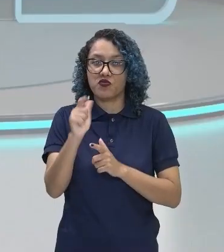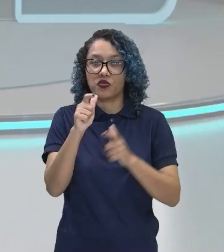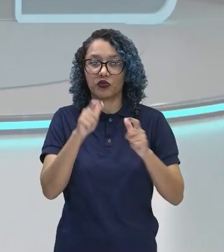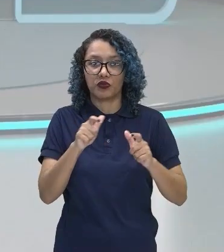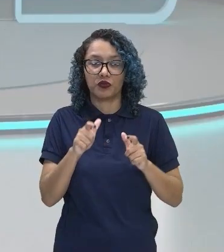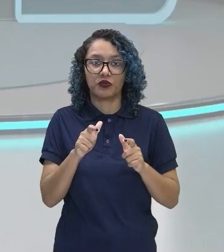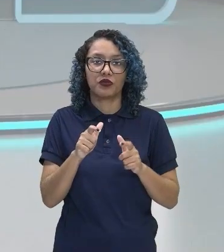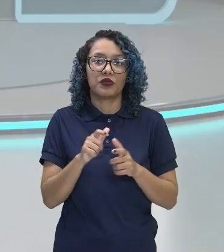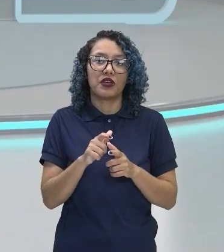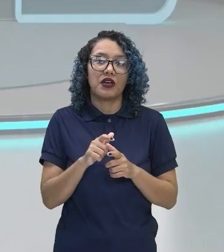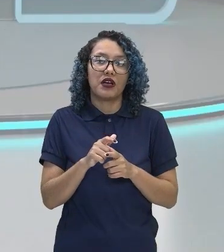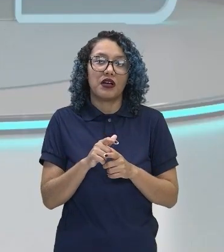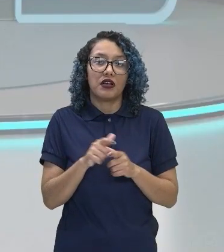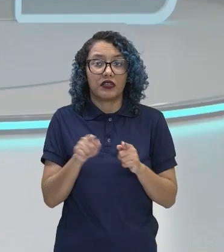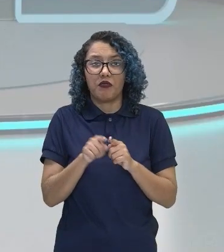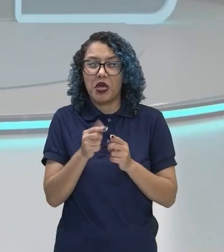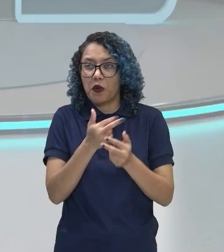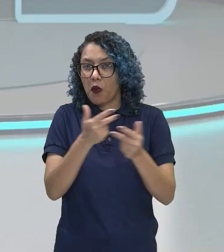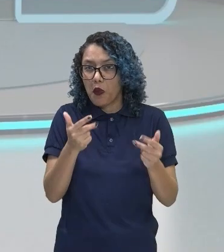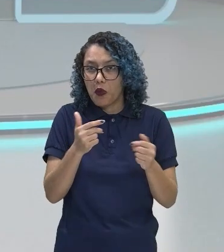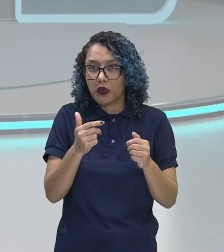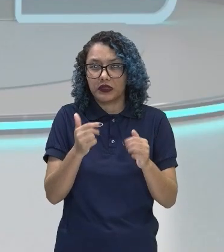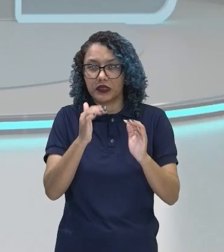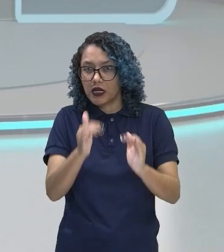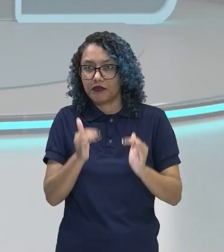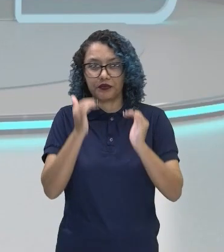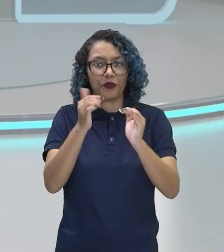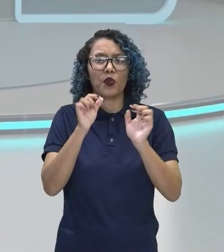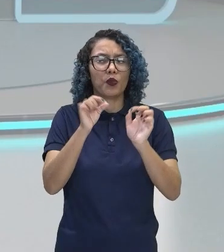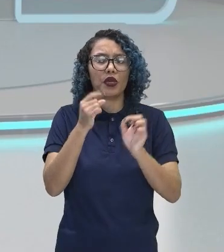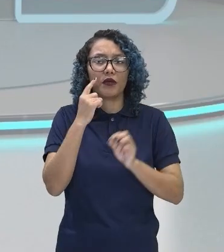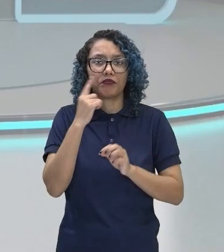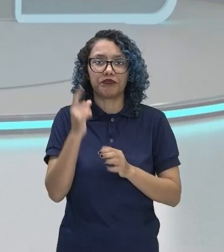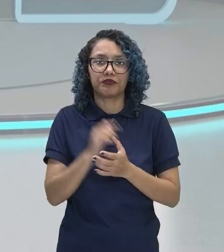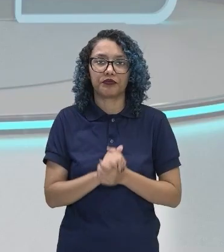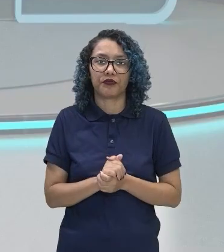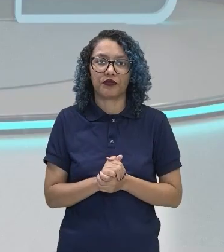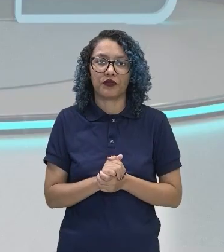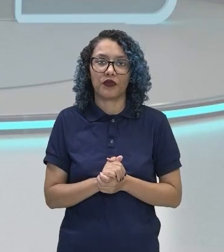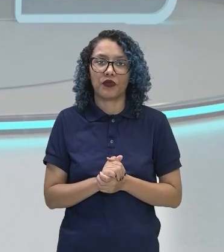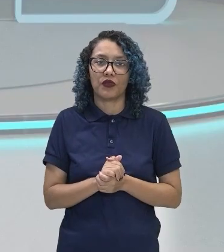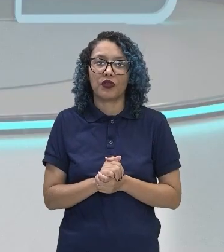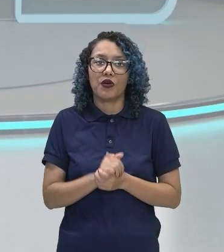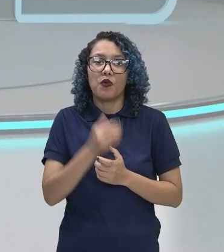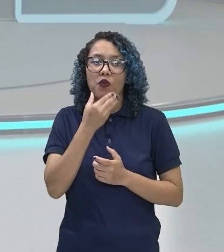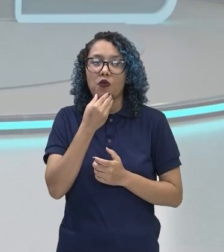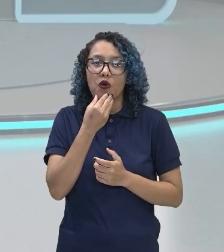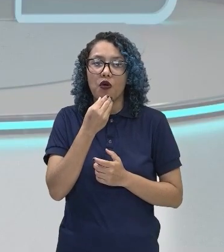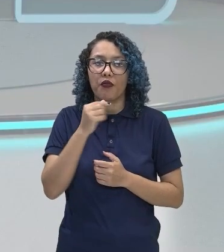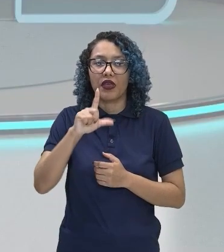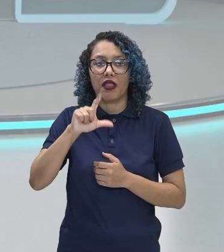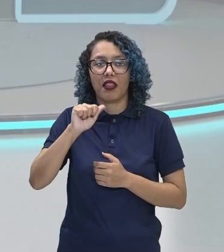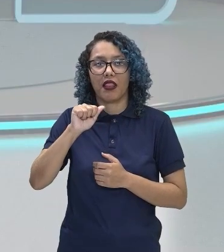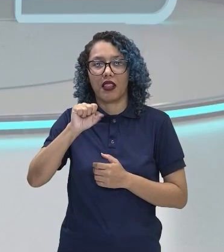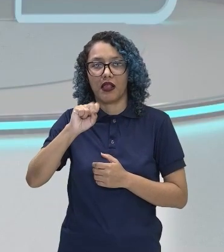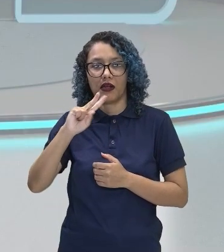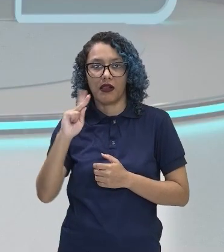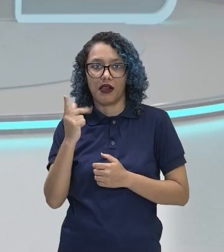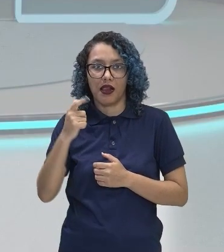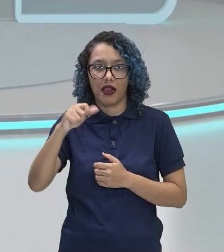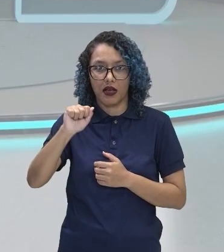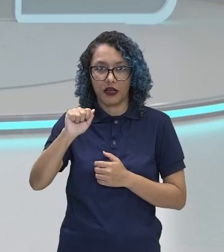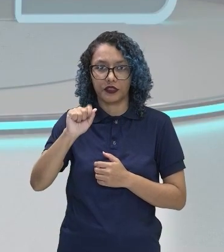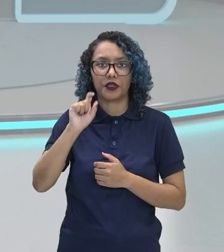indica aí algo superior, nós temos isso aqui, ó, olha só. O georgiano Lash Talakadze